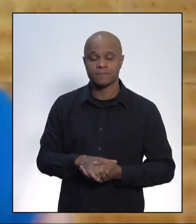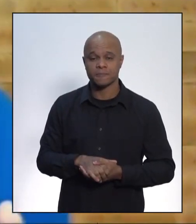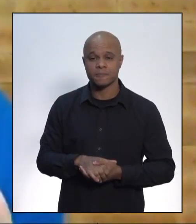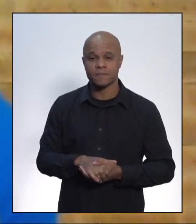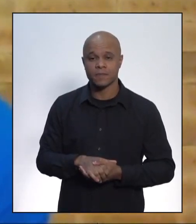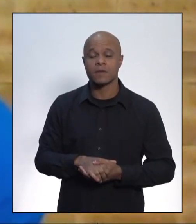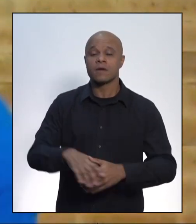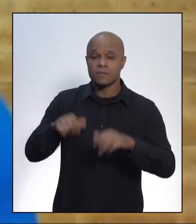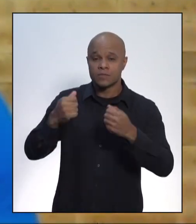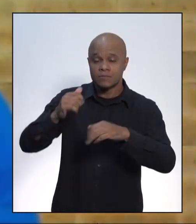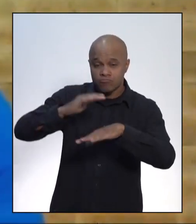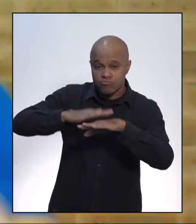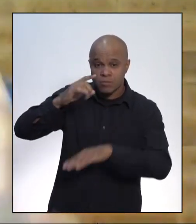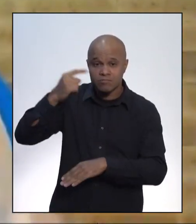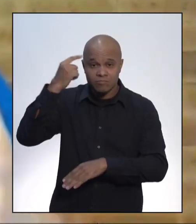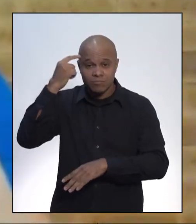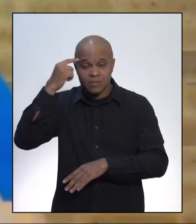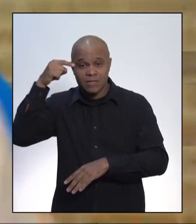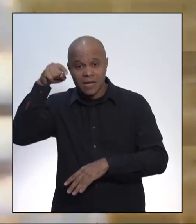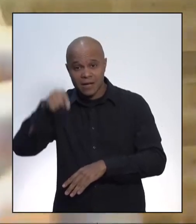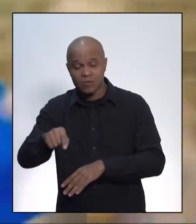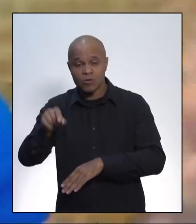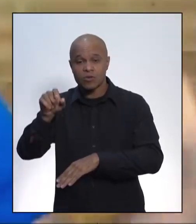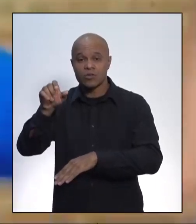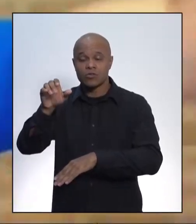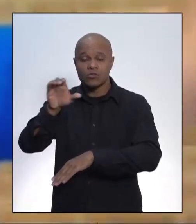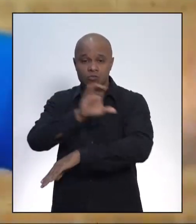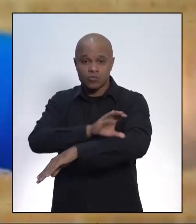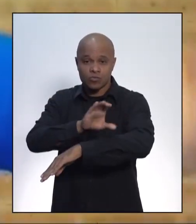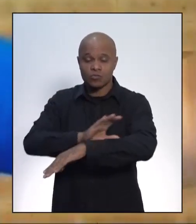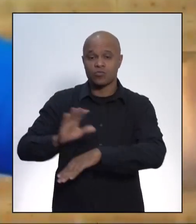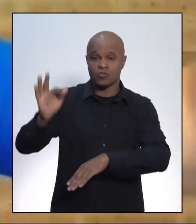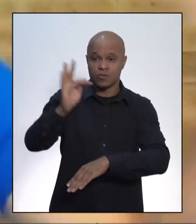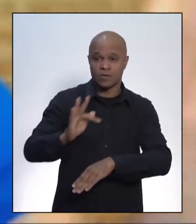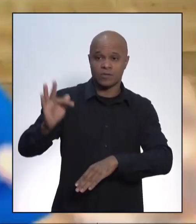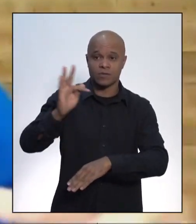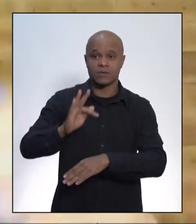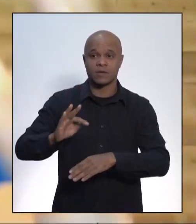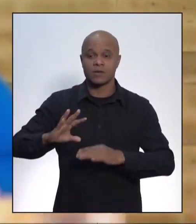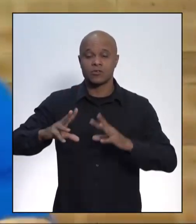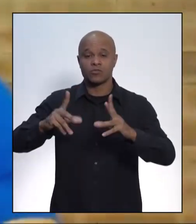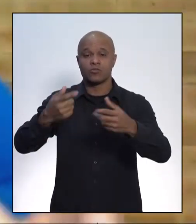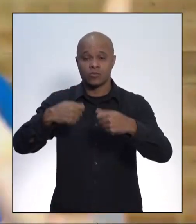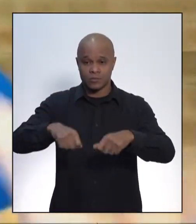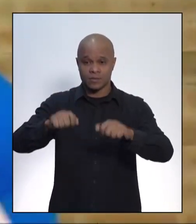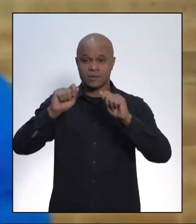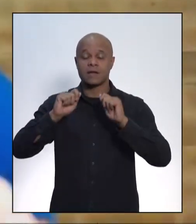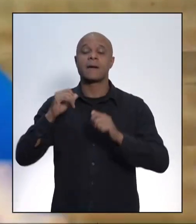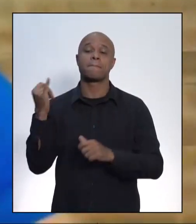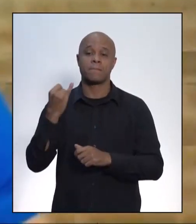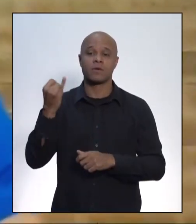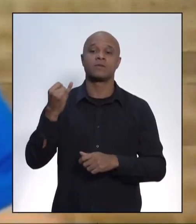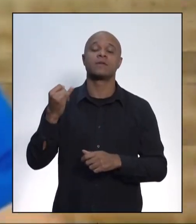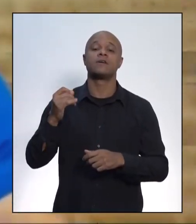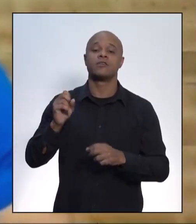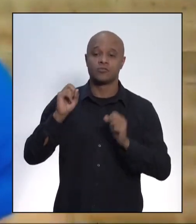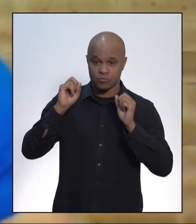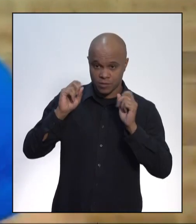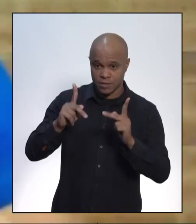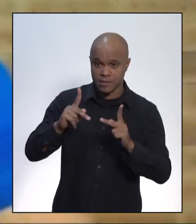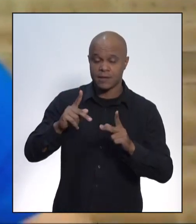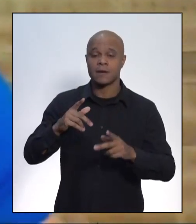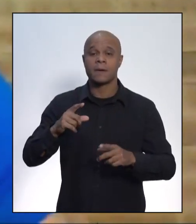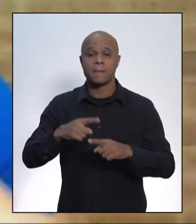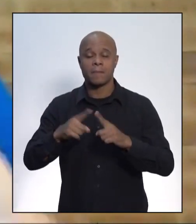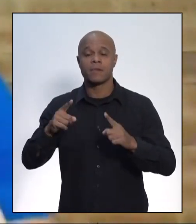a gente precisa muito mais do que pensar num curso superior que vai me dar tudo que eu preciso para ser bem-sucedido. Eu acho que é importante. Busca um curso que você gosta, eu acho que